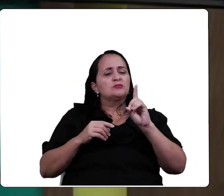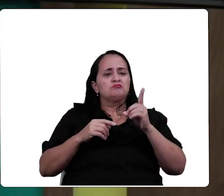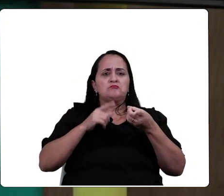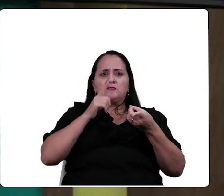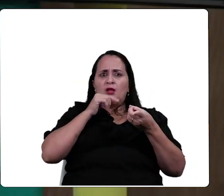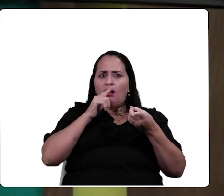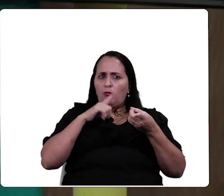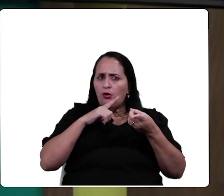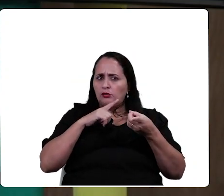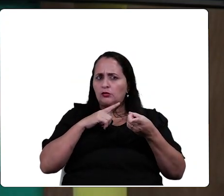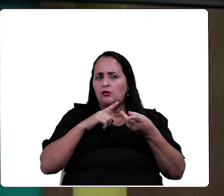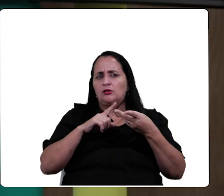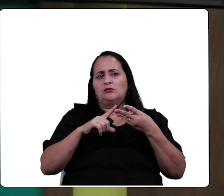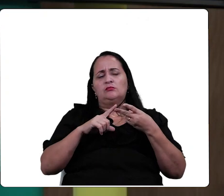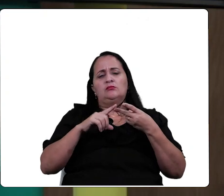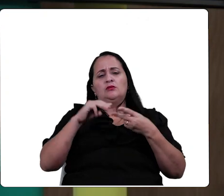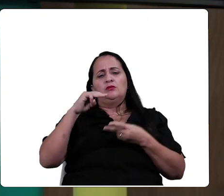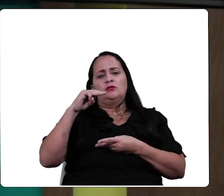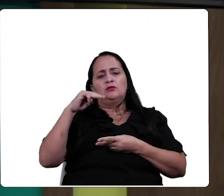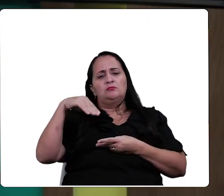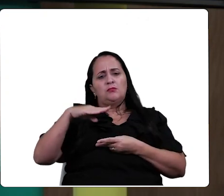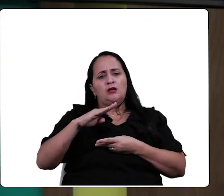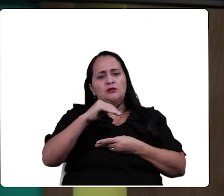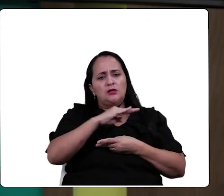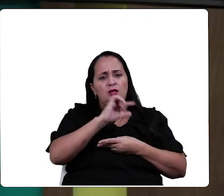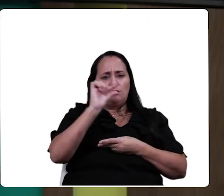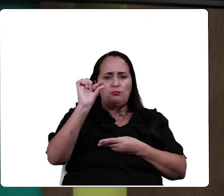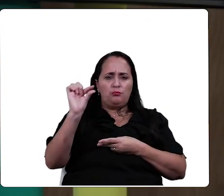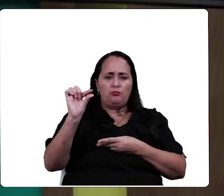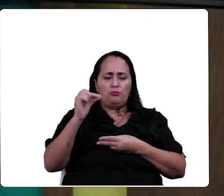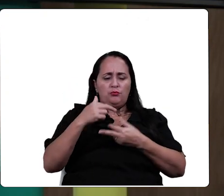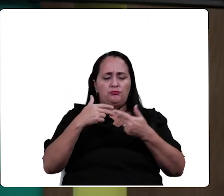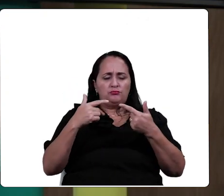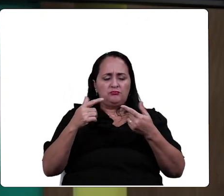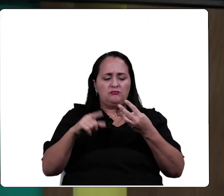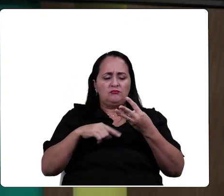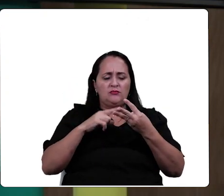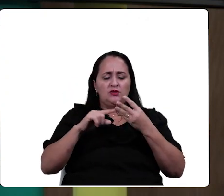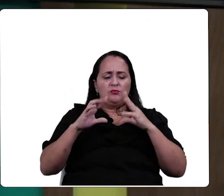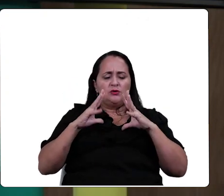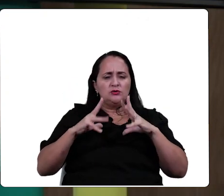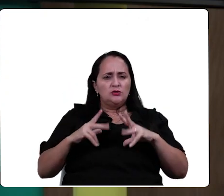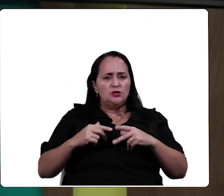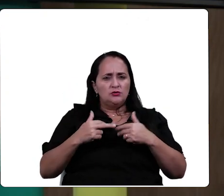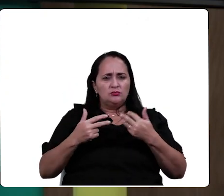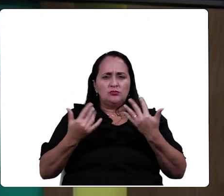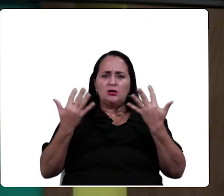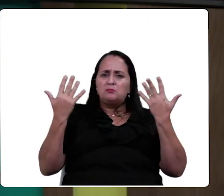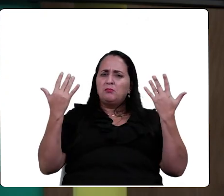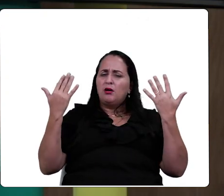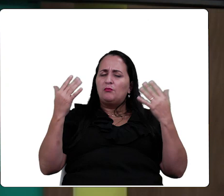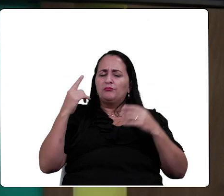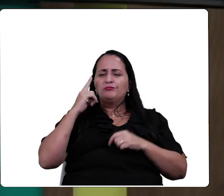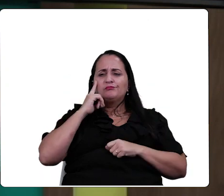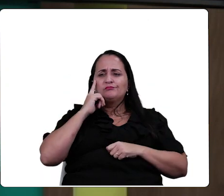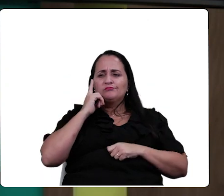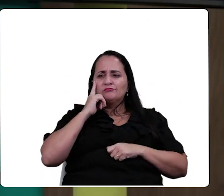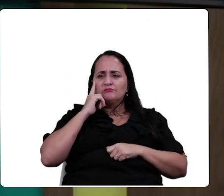água, falou-se sobre micro-organismo, falou sobre higiene e falou sobre